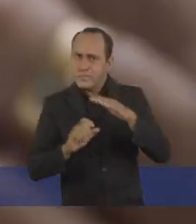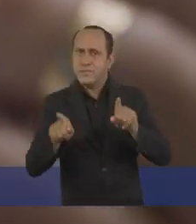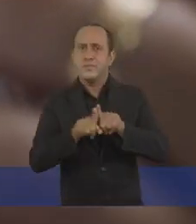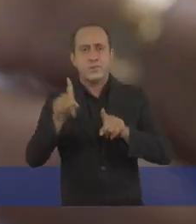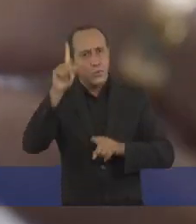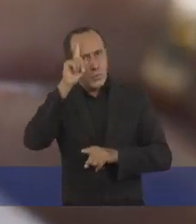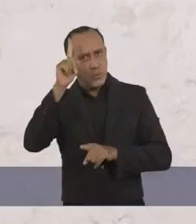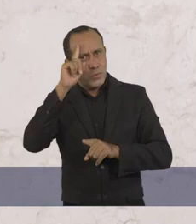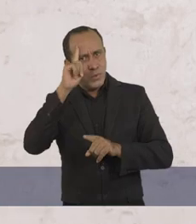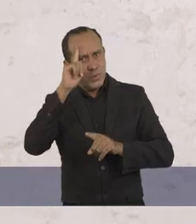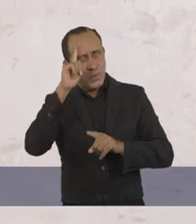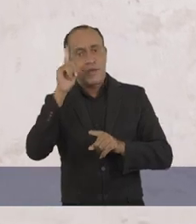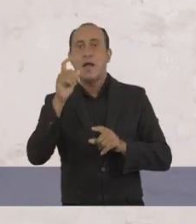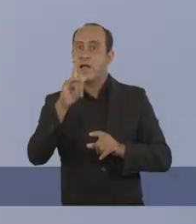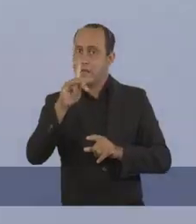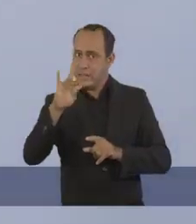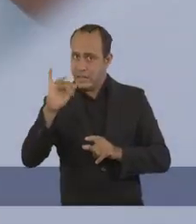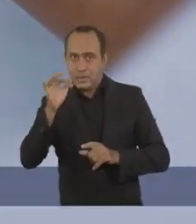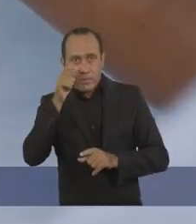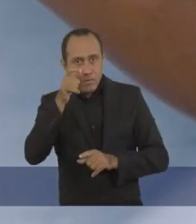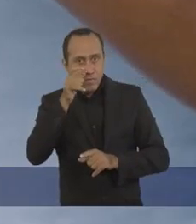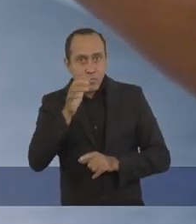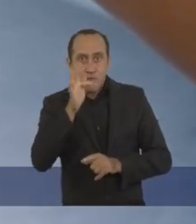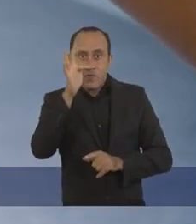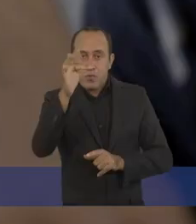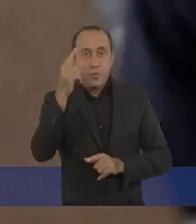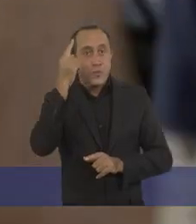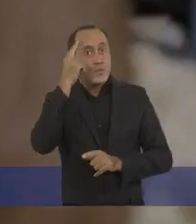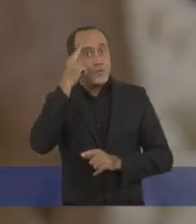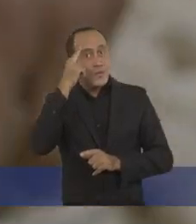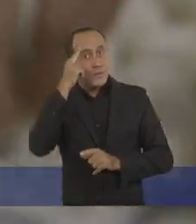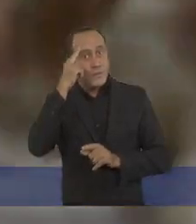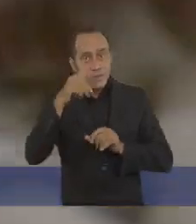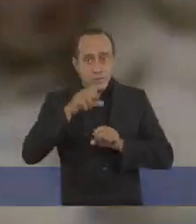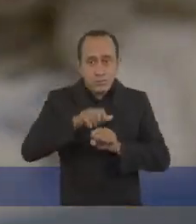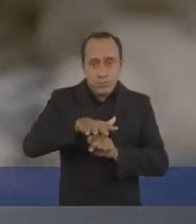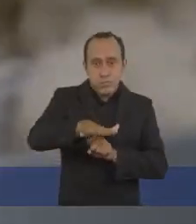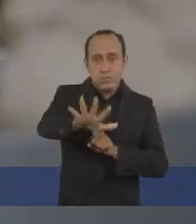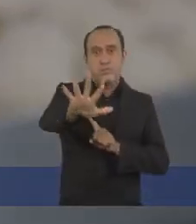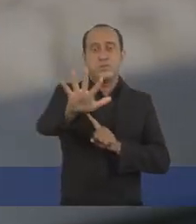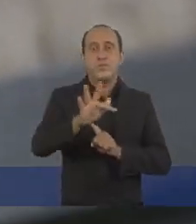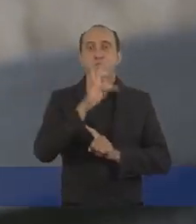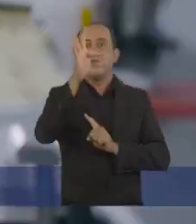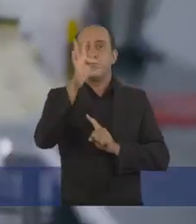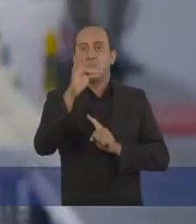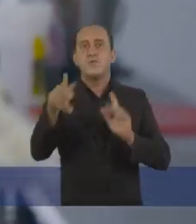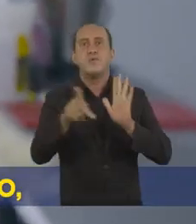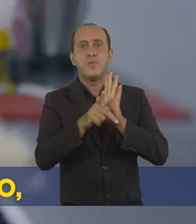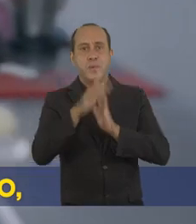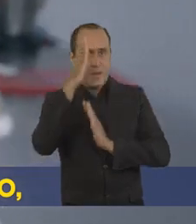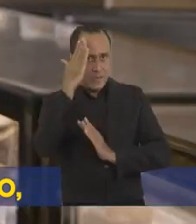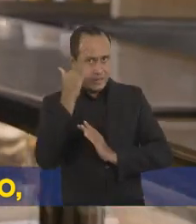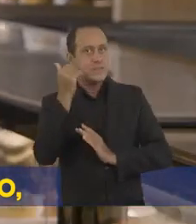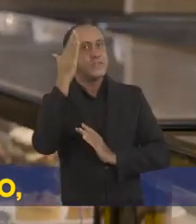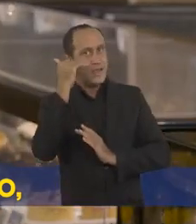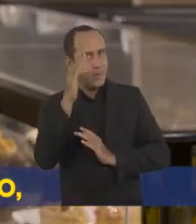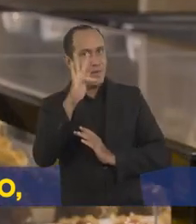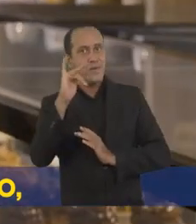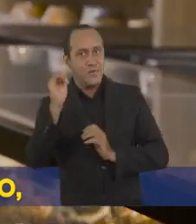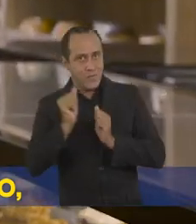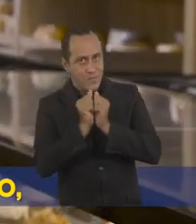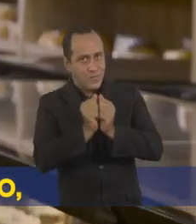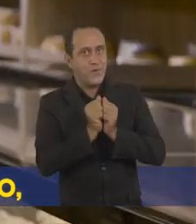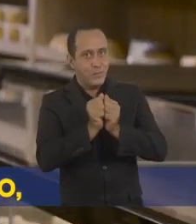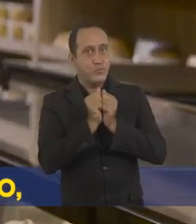intensa rotina empresarial. Adriano é visionário e já está pensando e projetando o futuro dos seus negócios. Ele sabe que com a